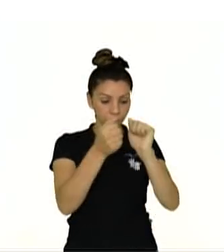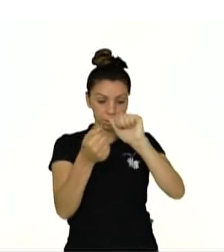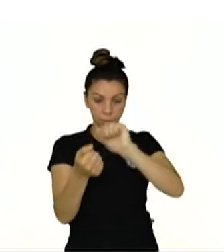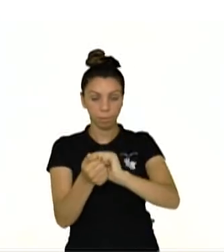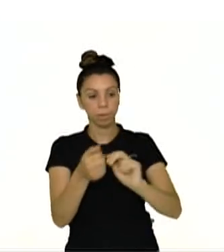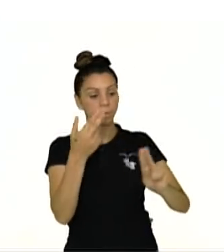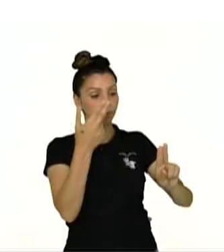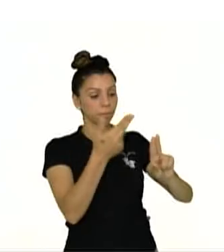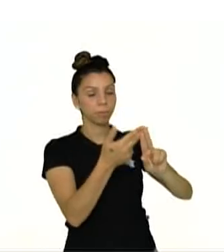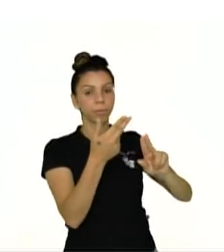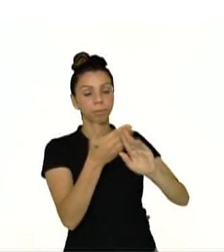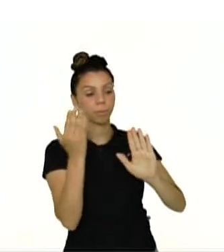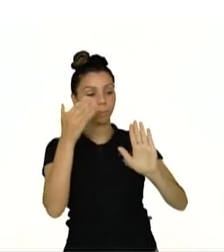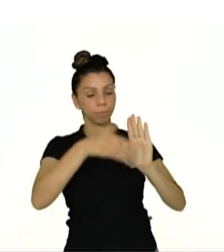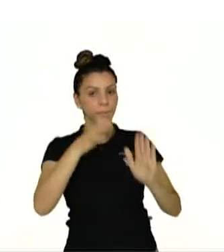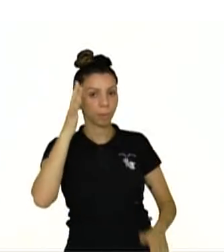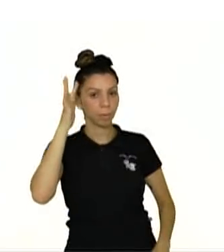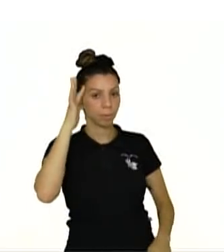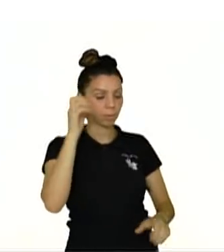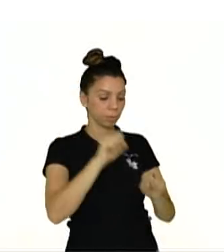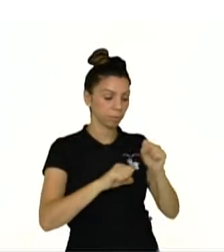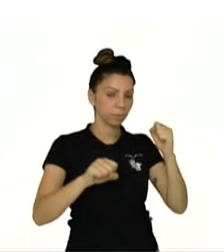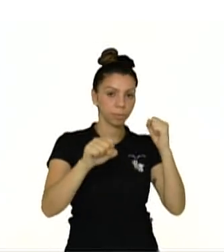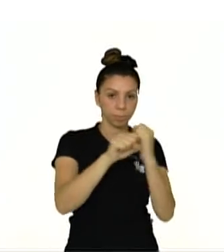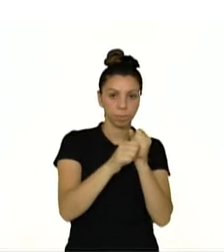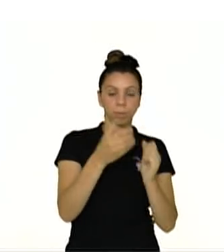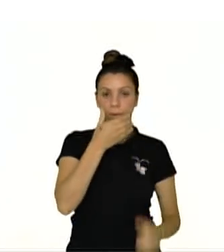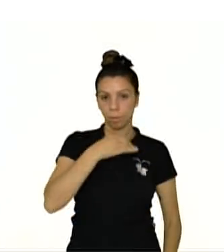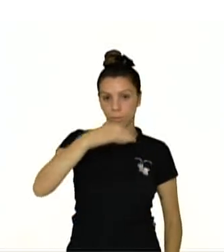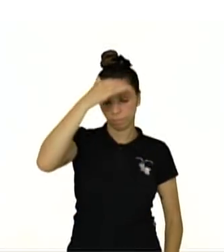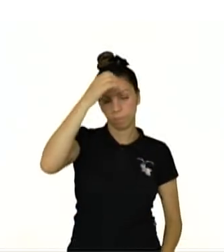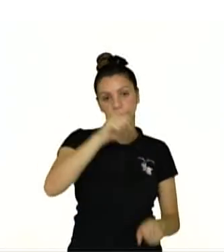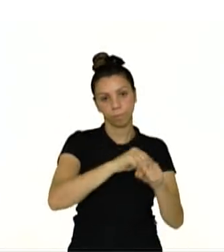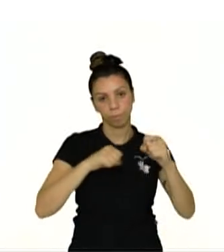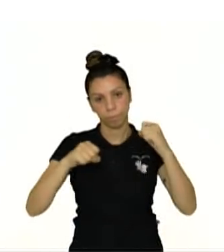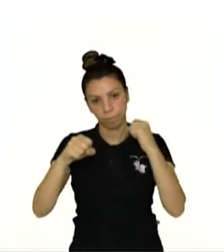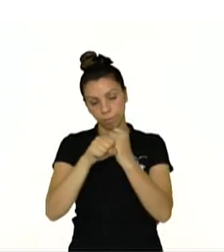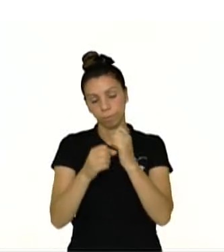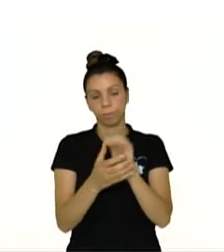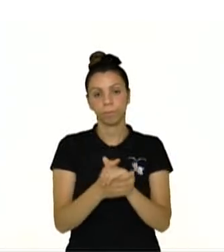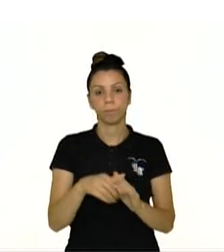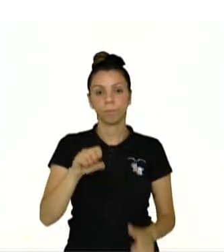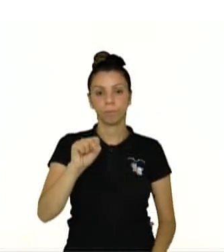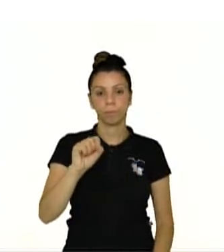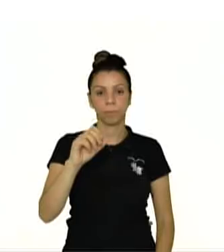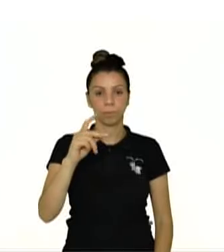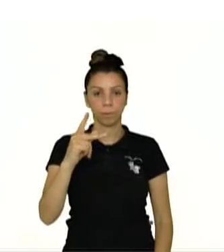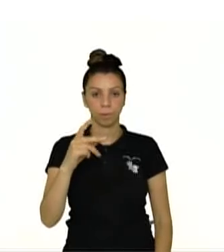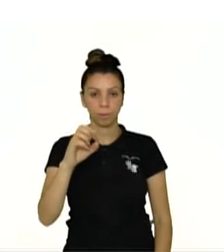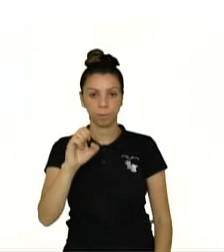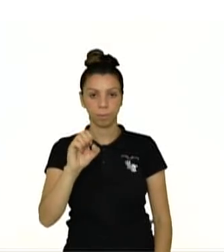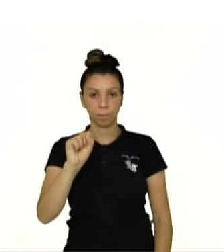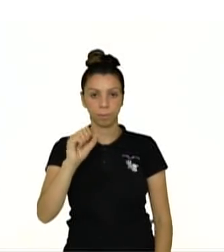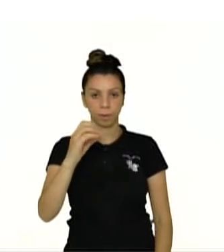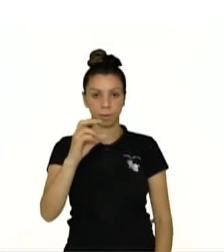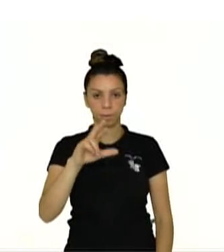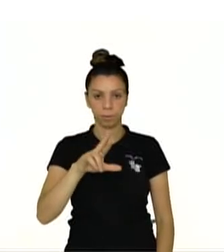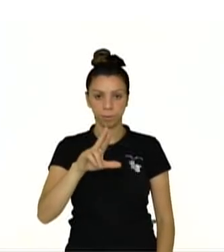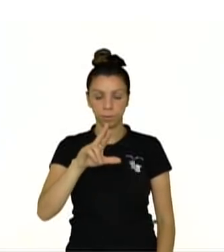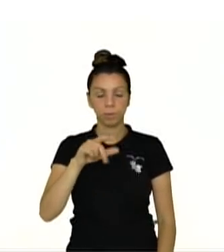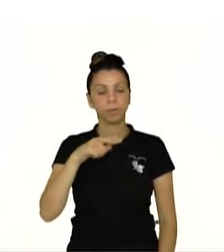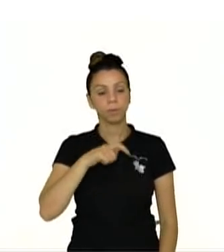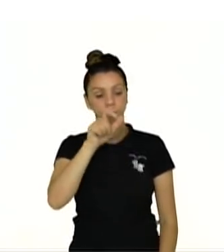utilizada para justificar uma teoria social, darwinismo social, lá do Herbert Spencer, que vai dizer com o